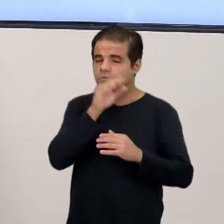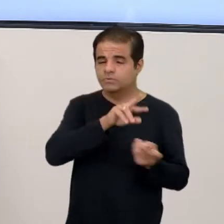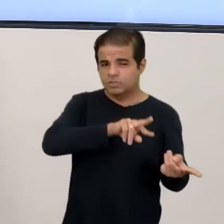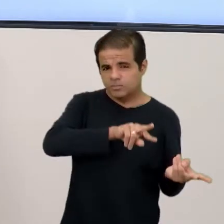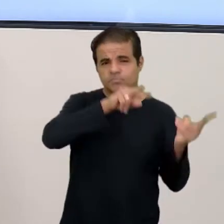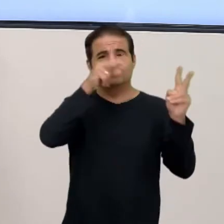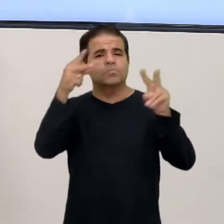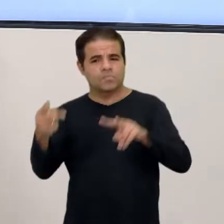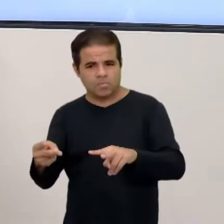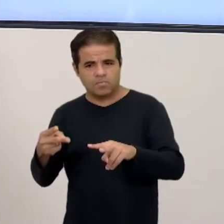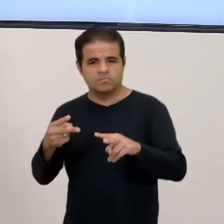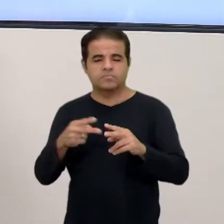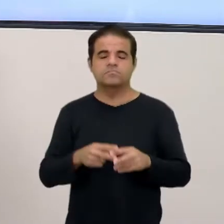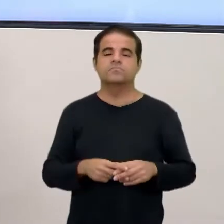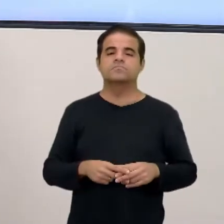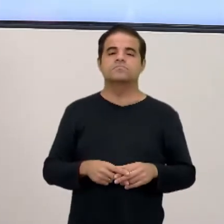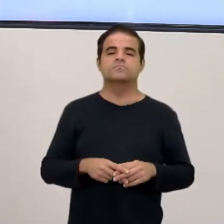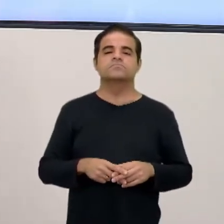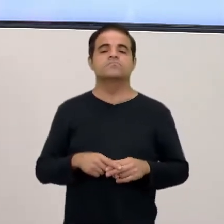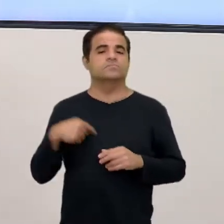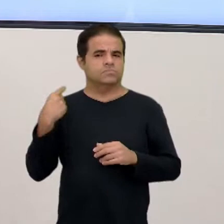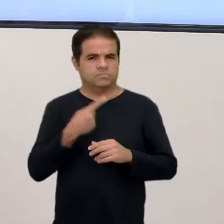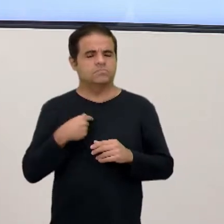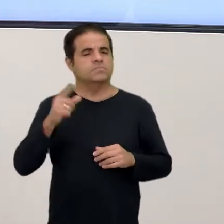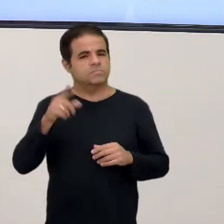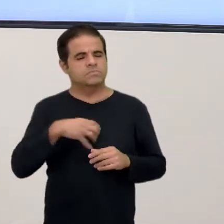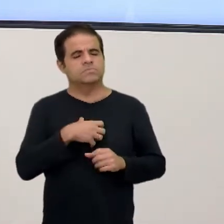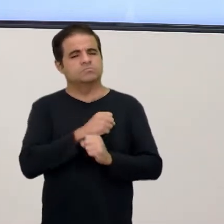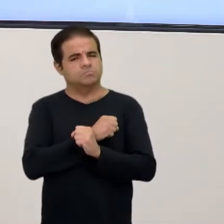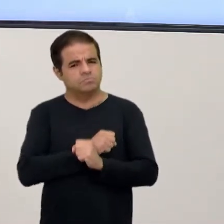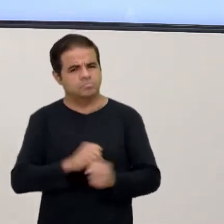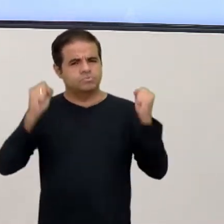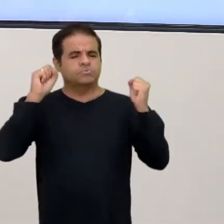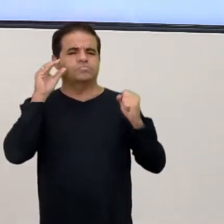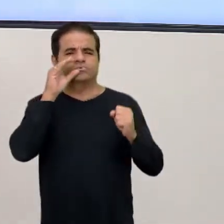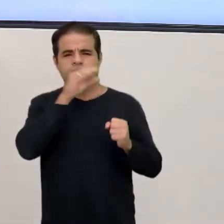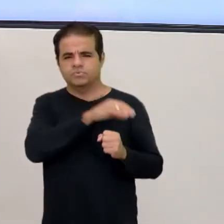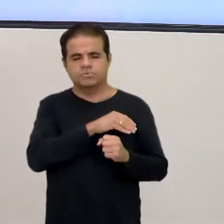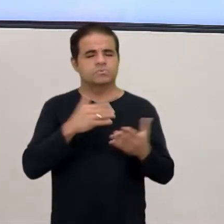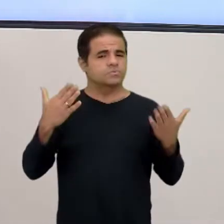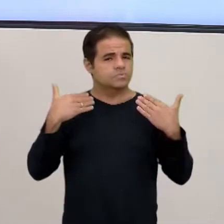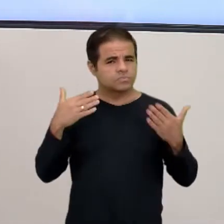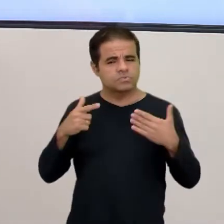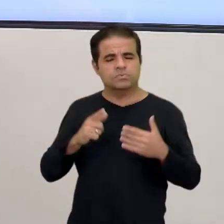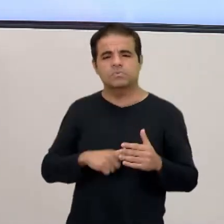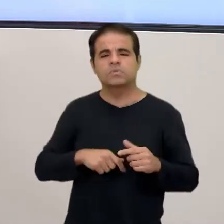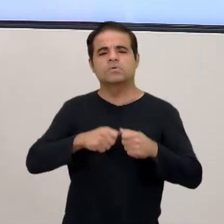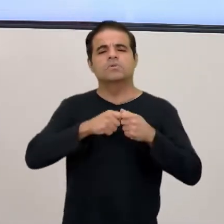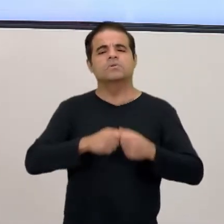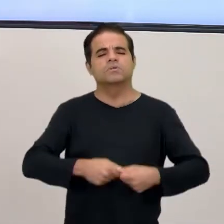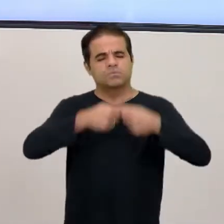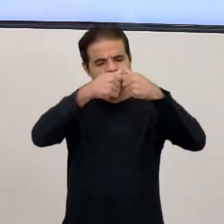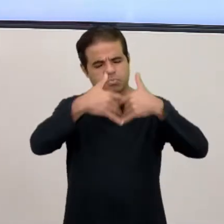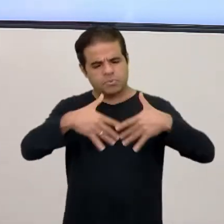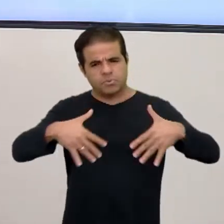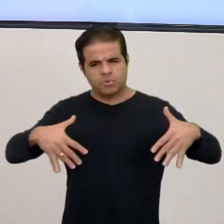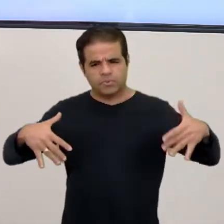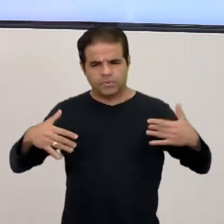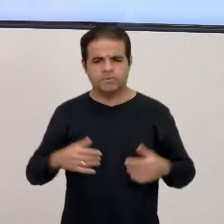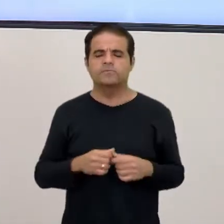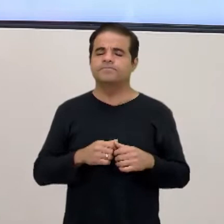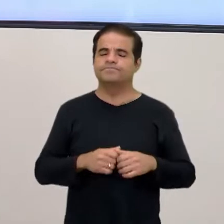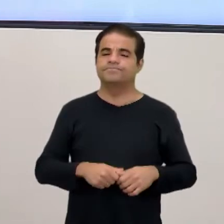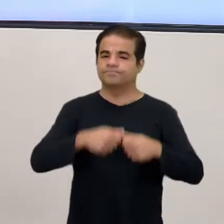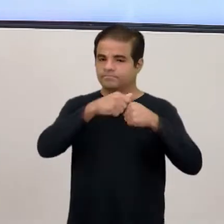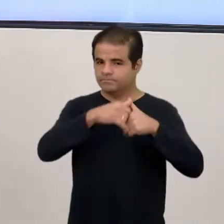transferência aí, tá certo? Nos refrigeradores, que é um tipo de bomba de calor, a gente viu, tem um fluido refrigerante, né? Então, o